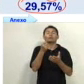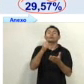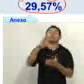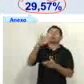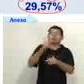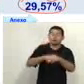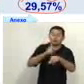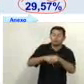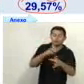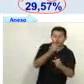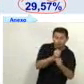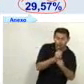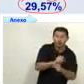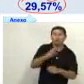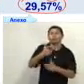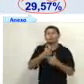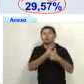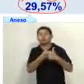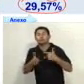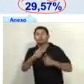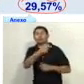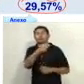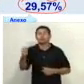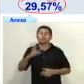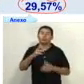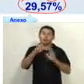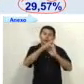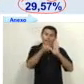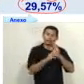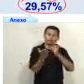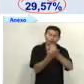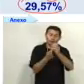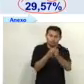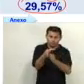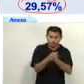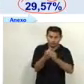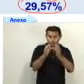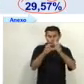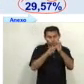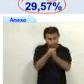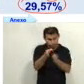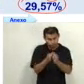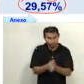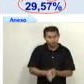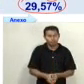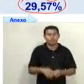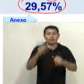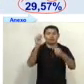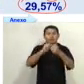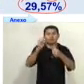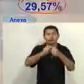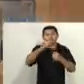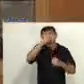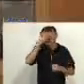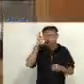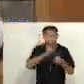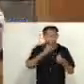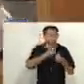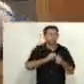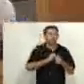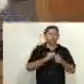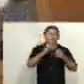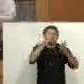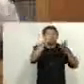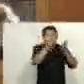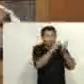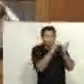devo subtrair. Qual que é a regra básica, qual que é a dica básica que eu deixo para vocês? Façam, pessoal, o